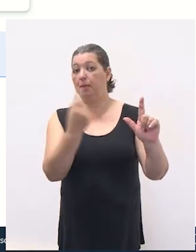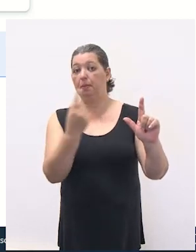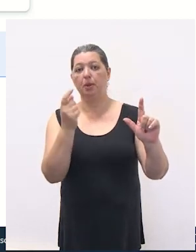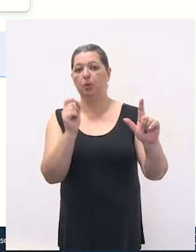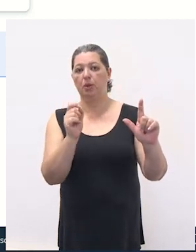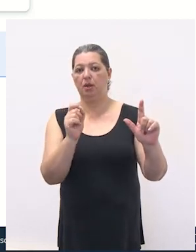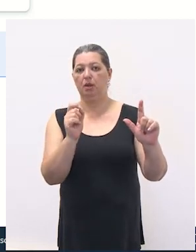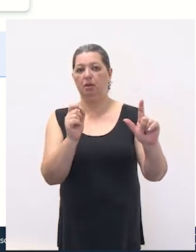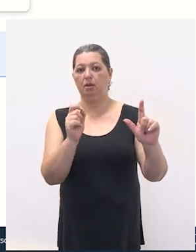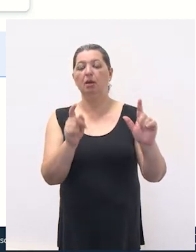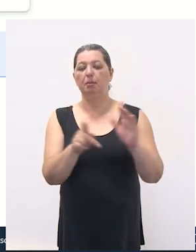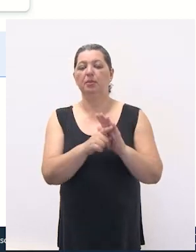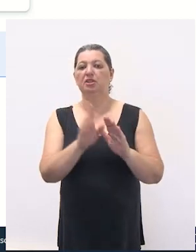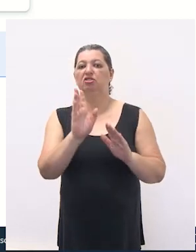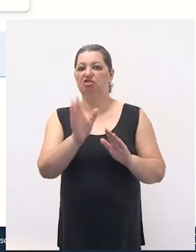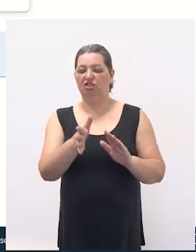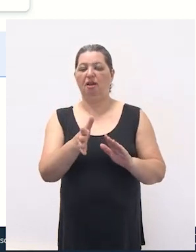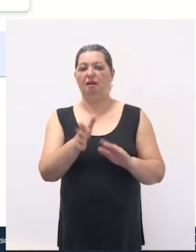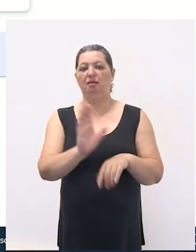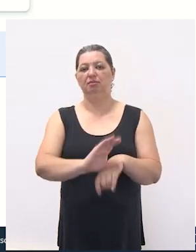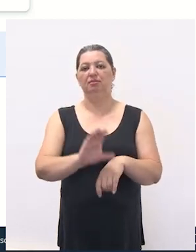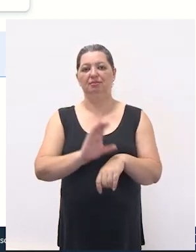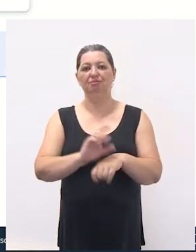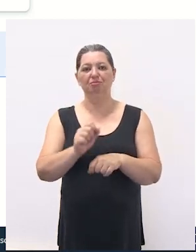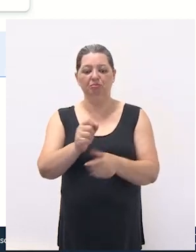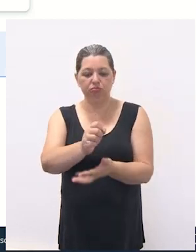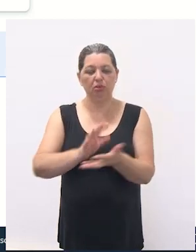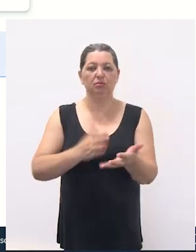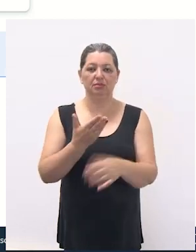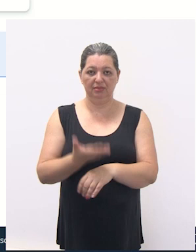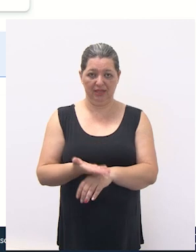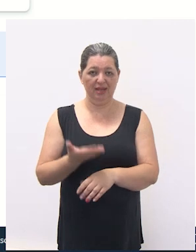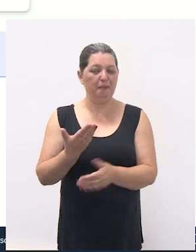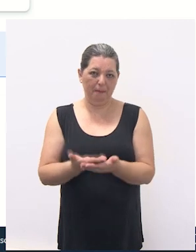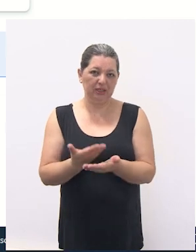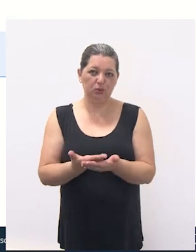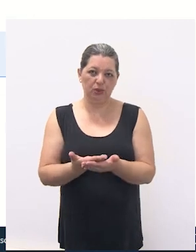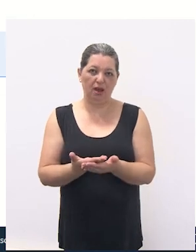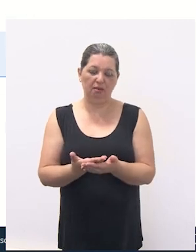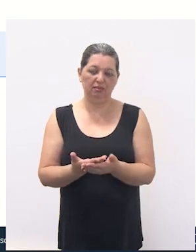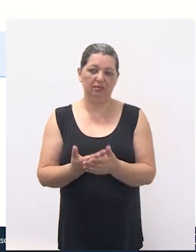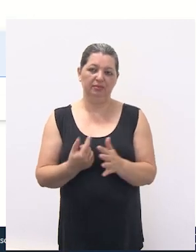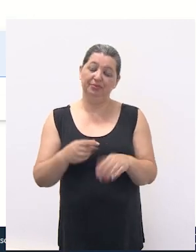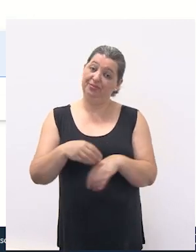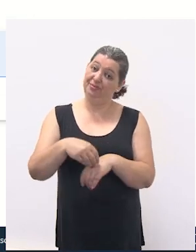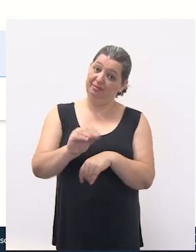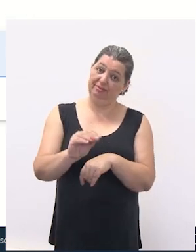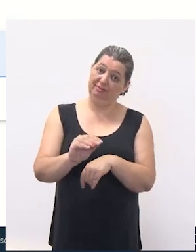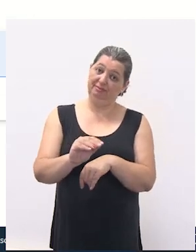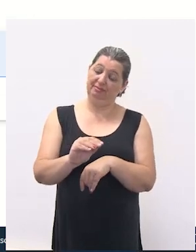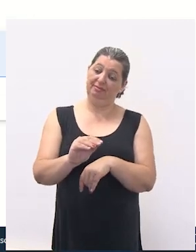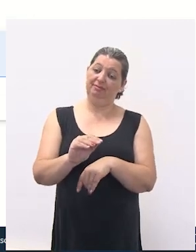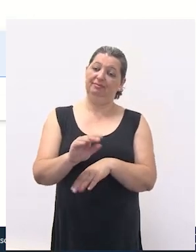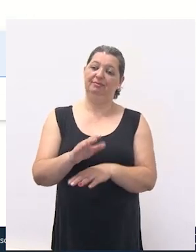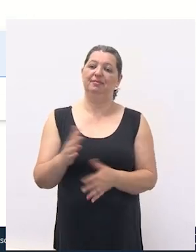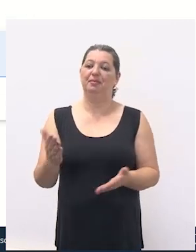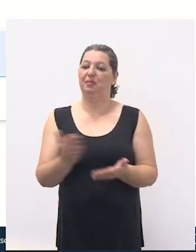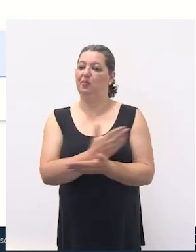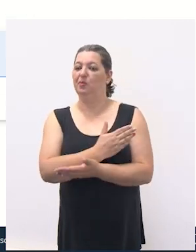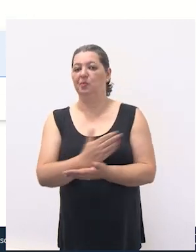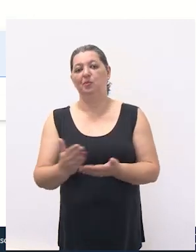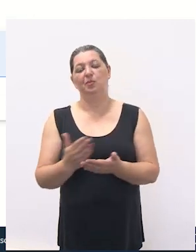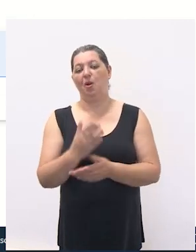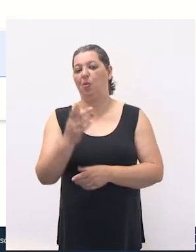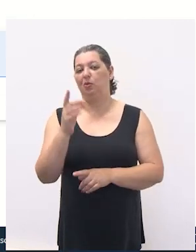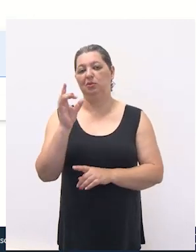está em curso, entende? Então, isso é uma dica que não muitos sabem e eu amo. Quer dizer,